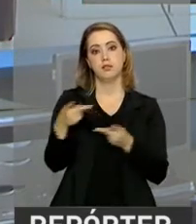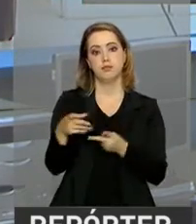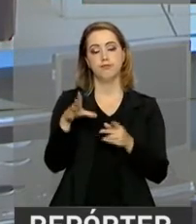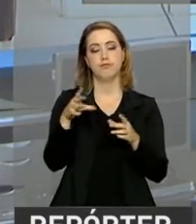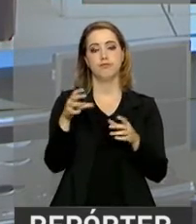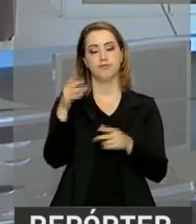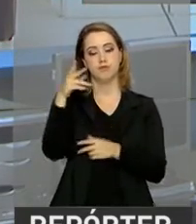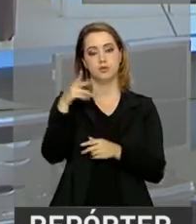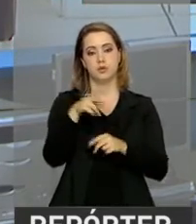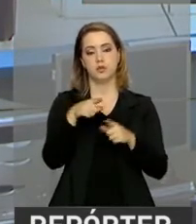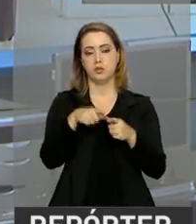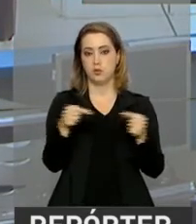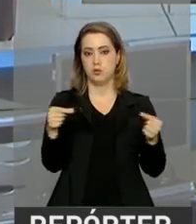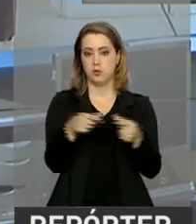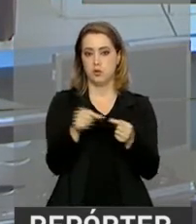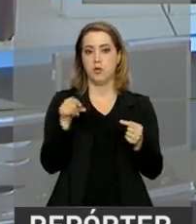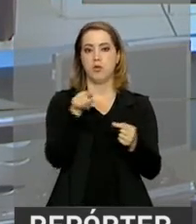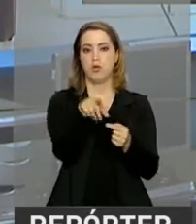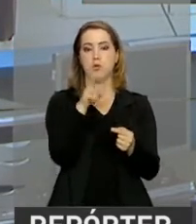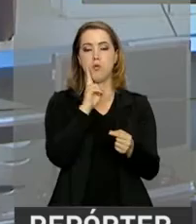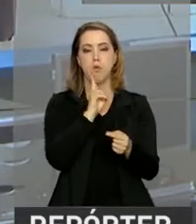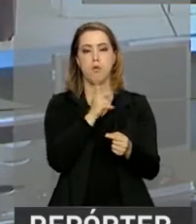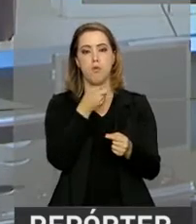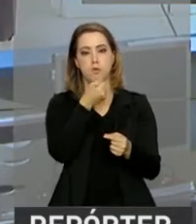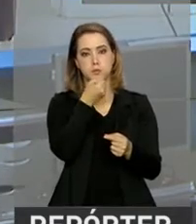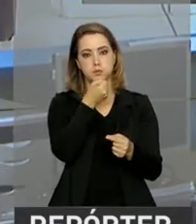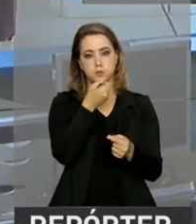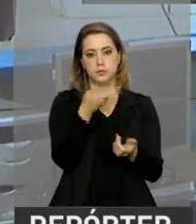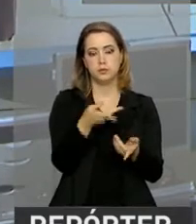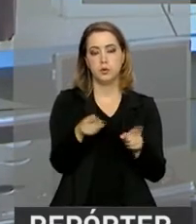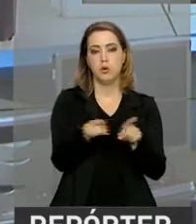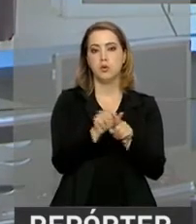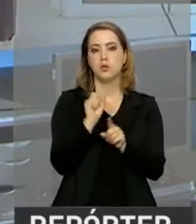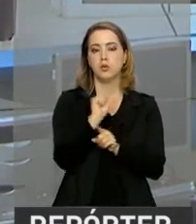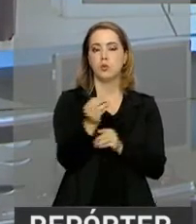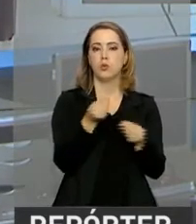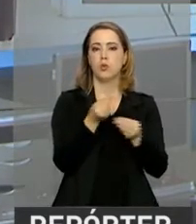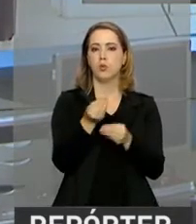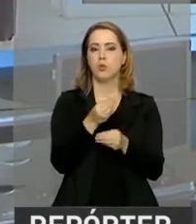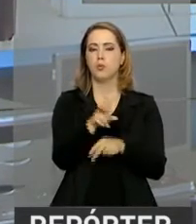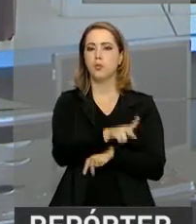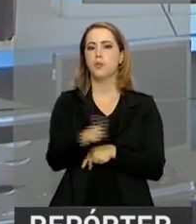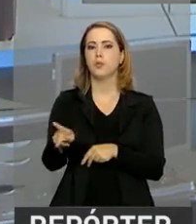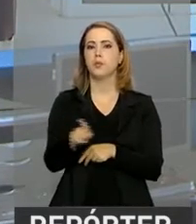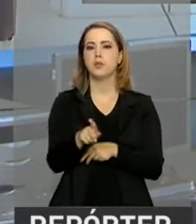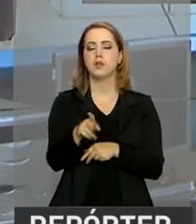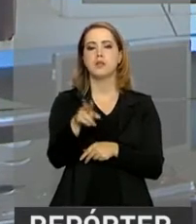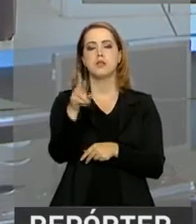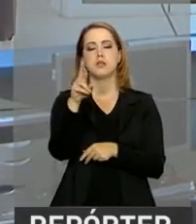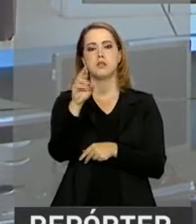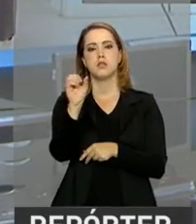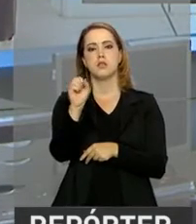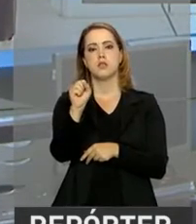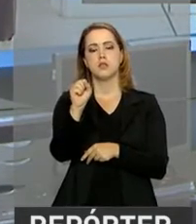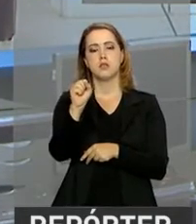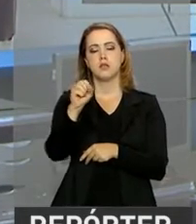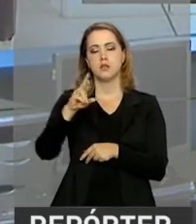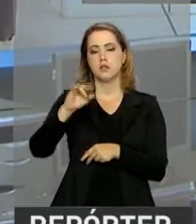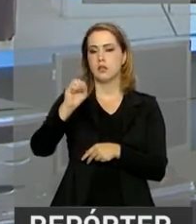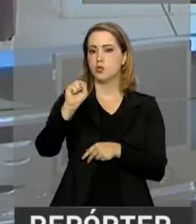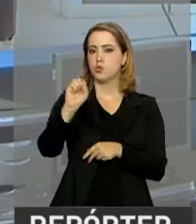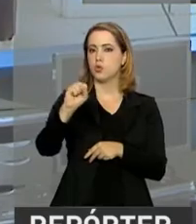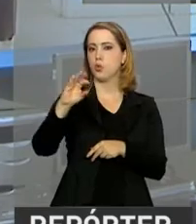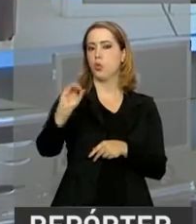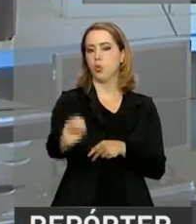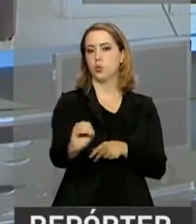com o presidente da rússia vladimir putin segundo temer o presidente russo mostrou interesse na proposta brasileira que limita os gastos públicos